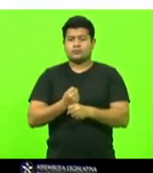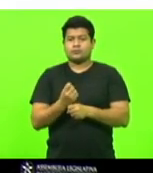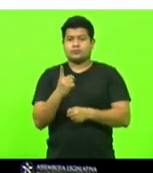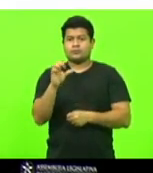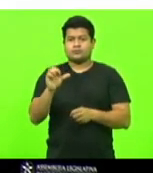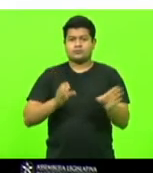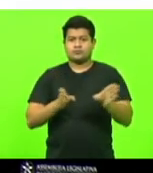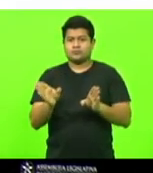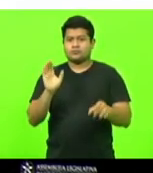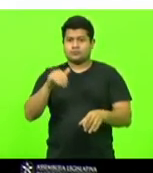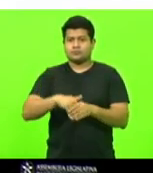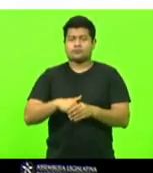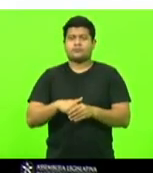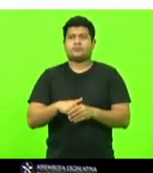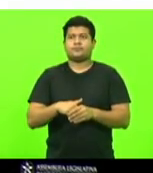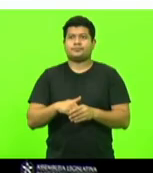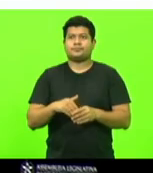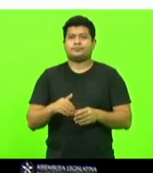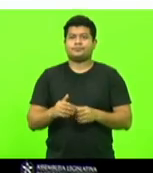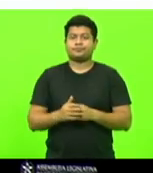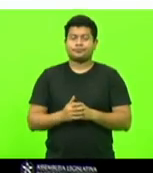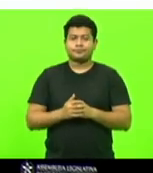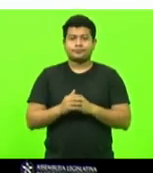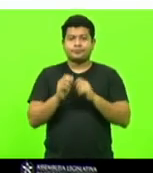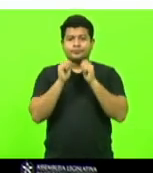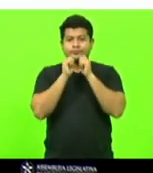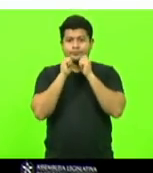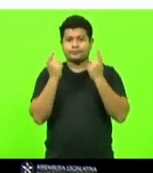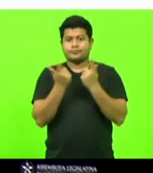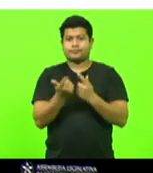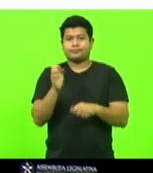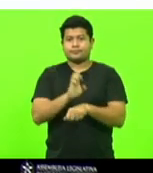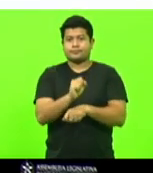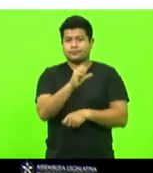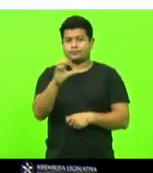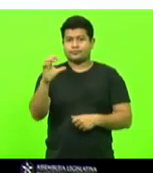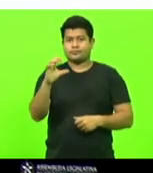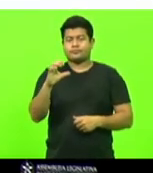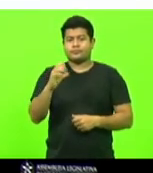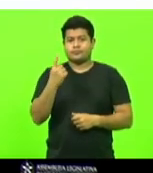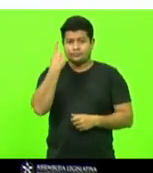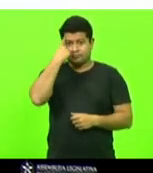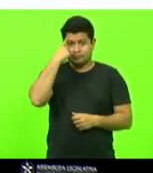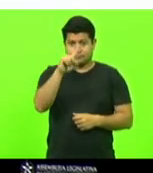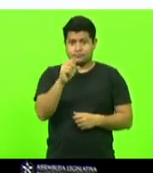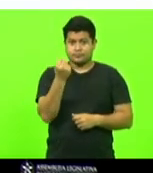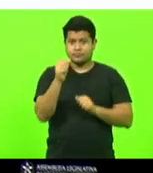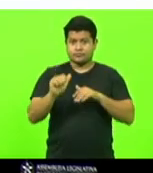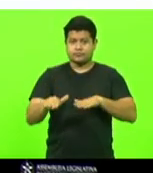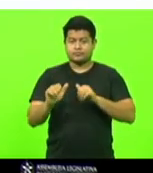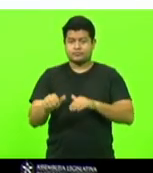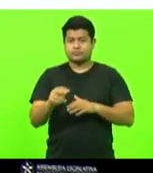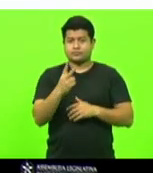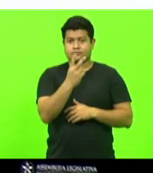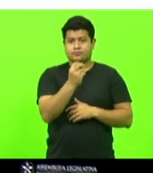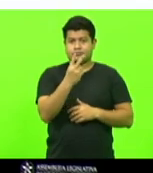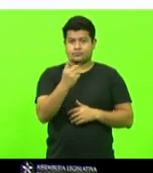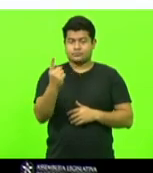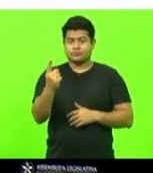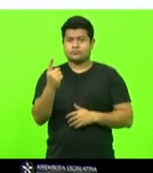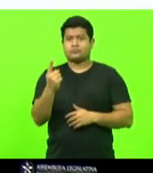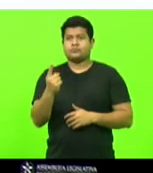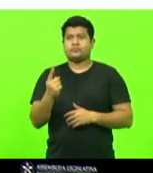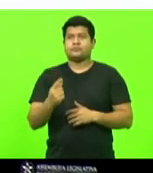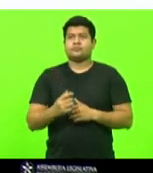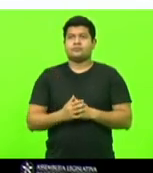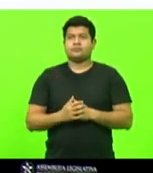da 19ª legislatura da Assembleia Legislativa do Estado de Santa Catarina, realizado no dia 8 de setembro